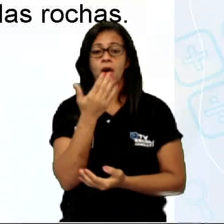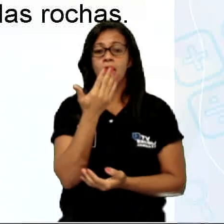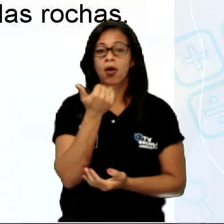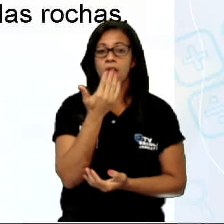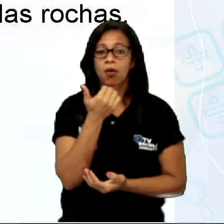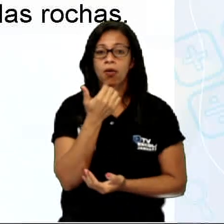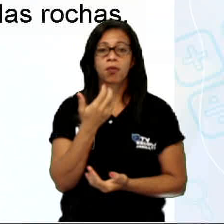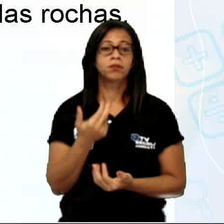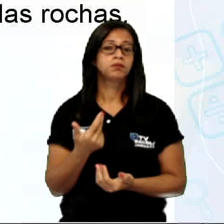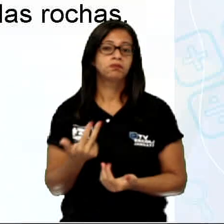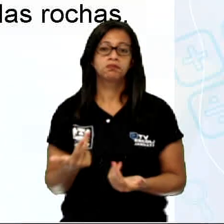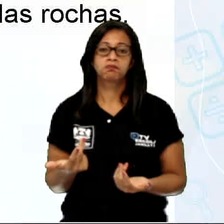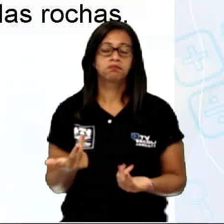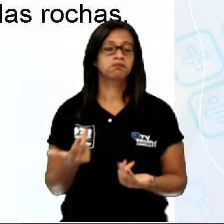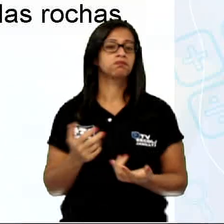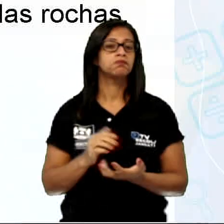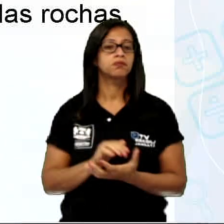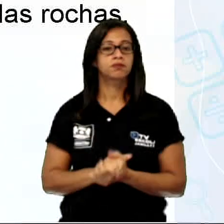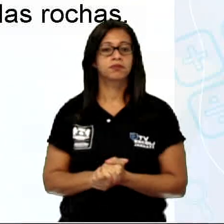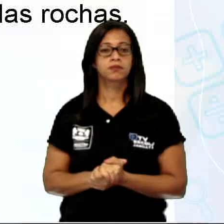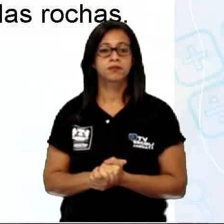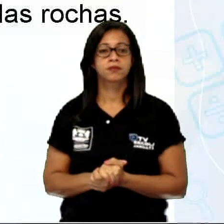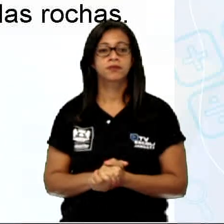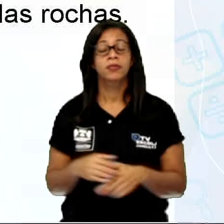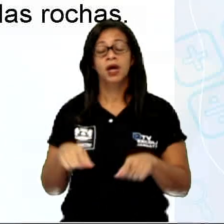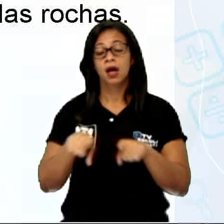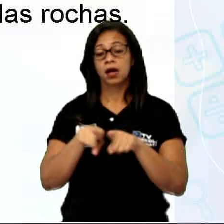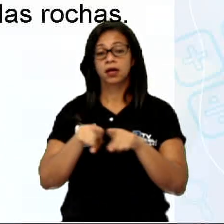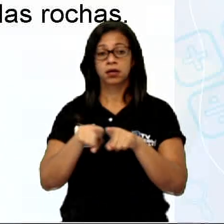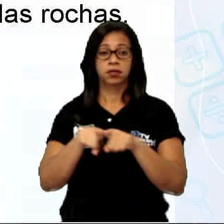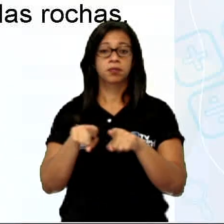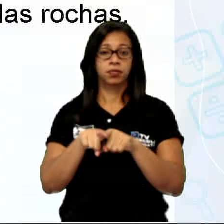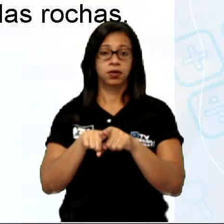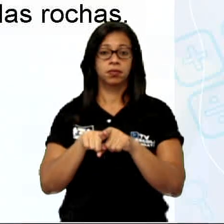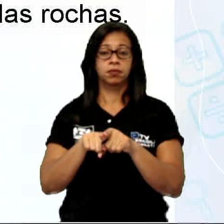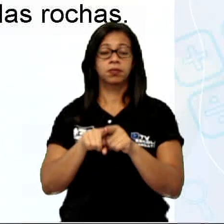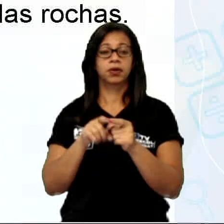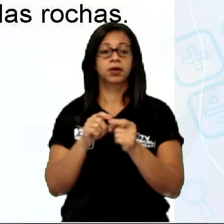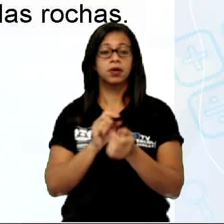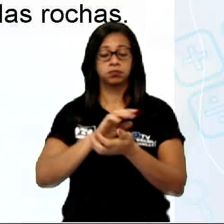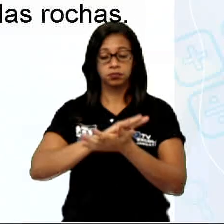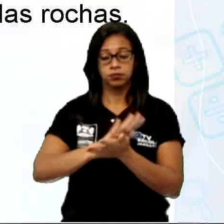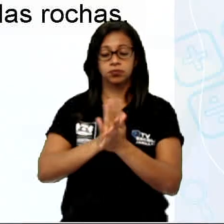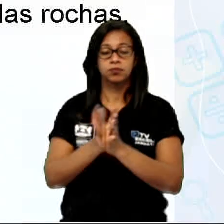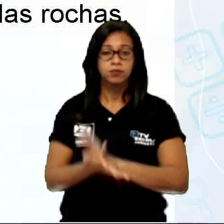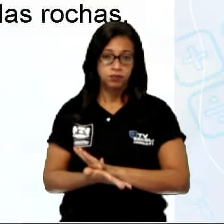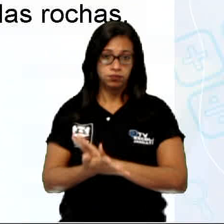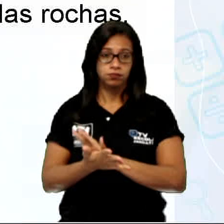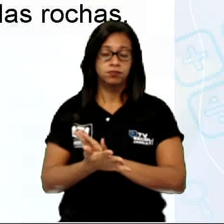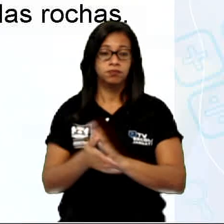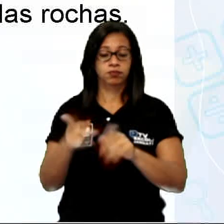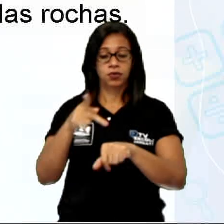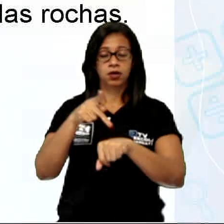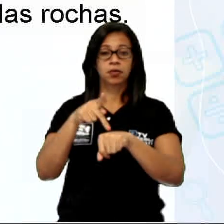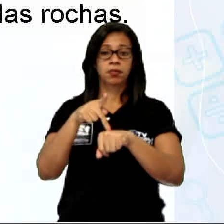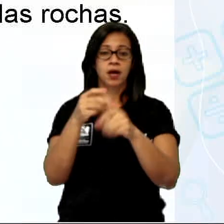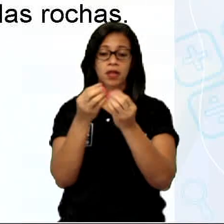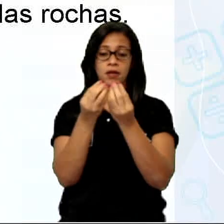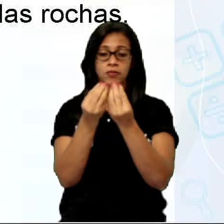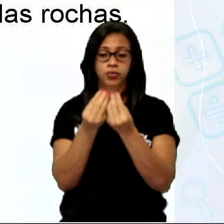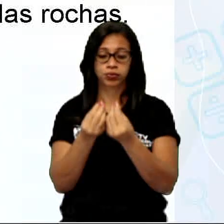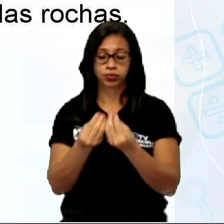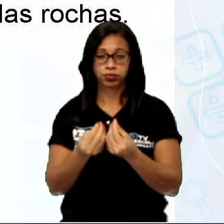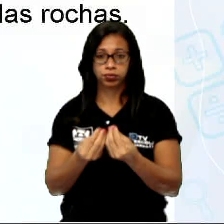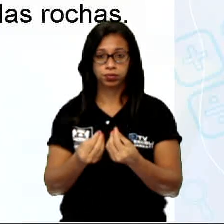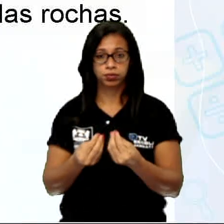da desagregação das rochas. O solo ele é formado principalmente quando as